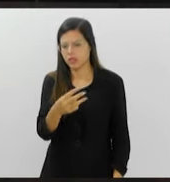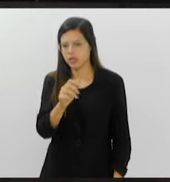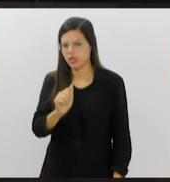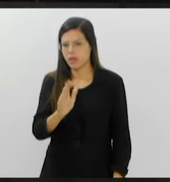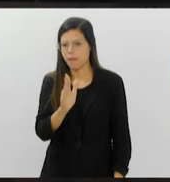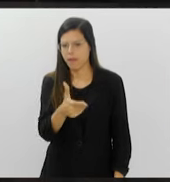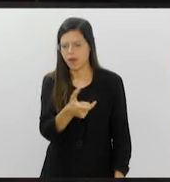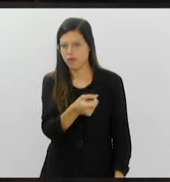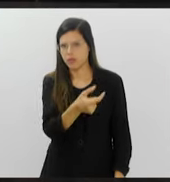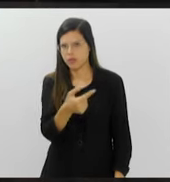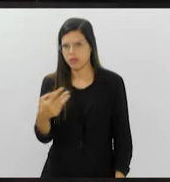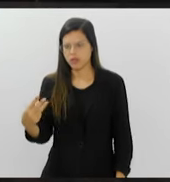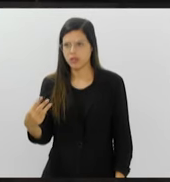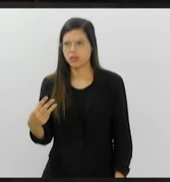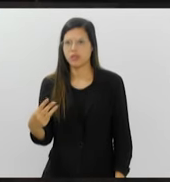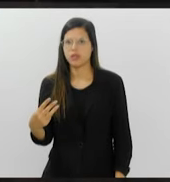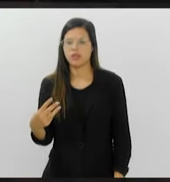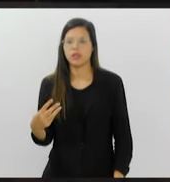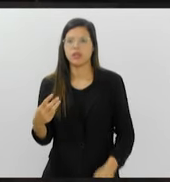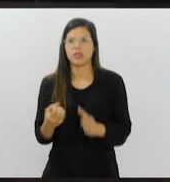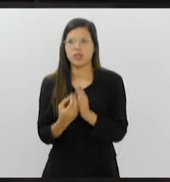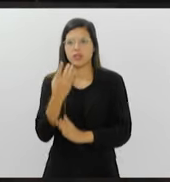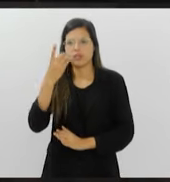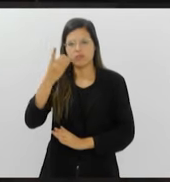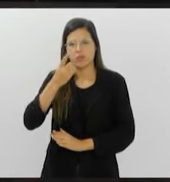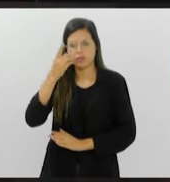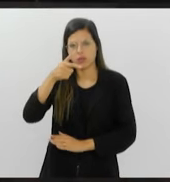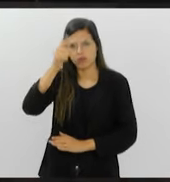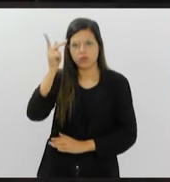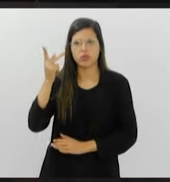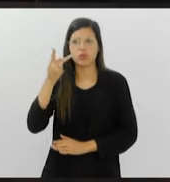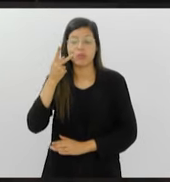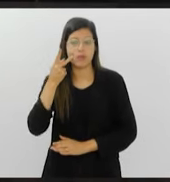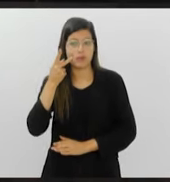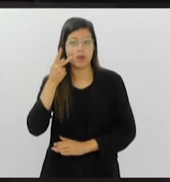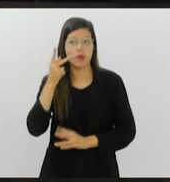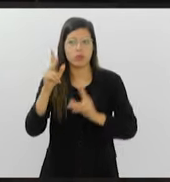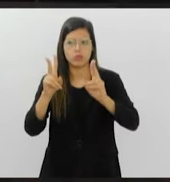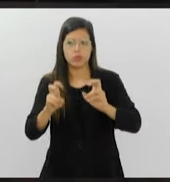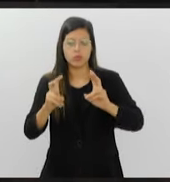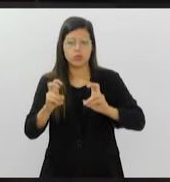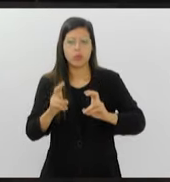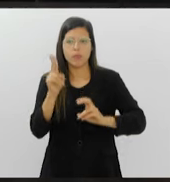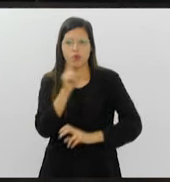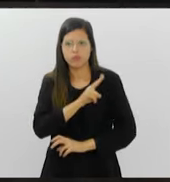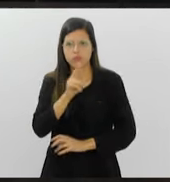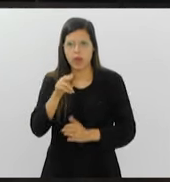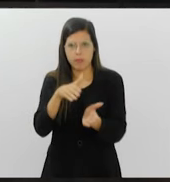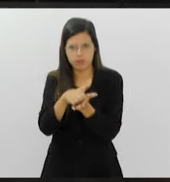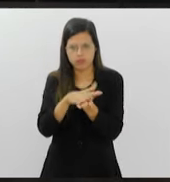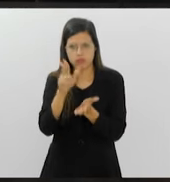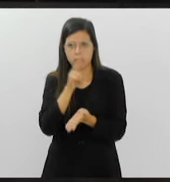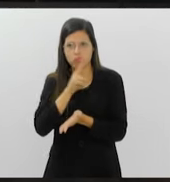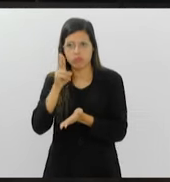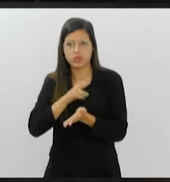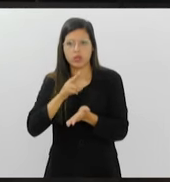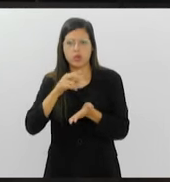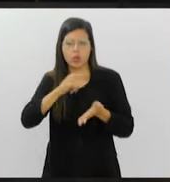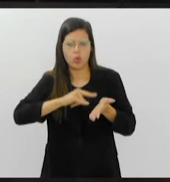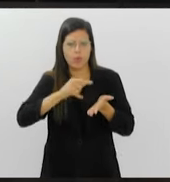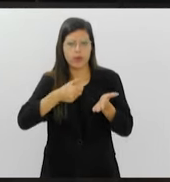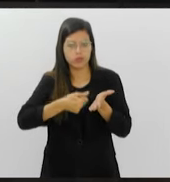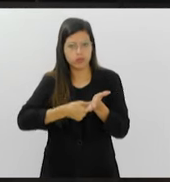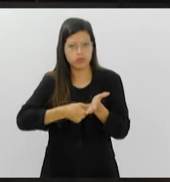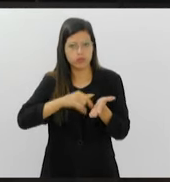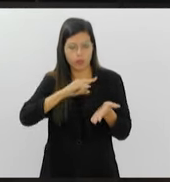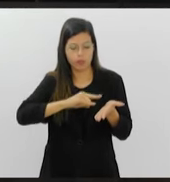de 2023, de autoria do deputado Luiz Paulo, que dispõe sobre a emissão emergencial de documento de identificação no âmbito do